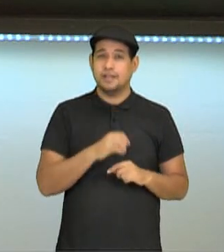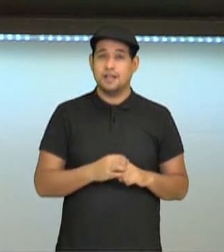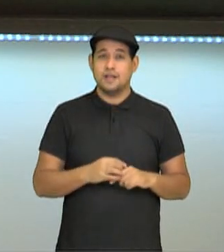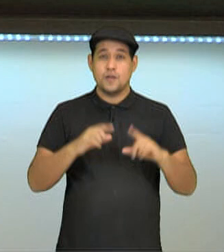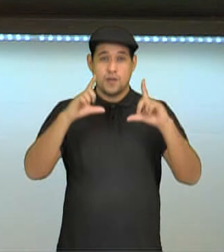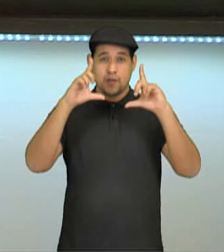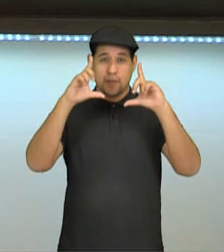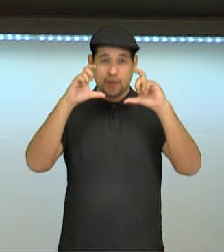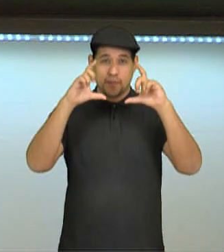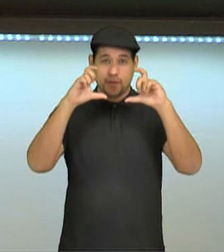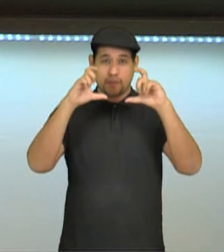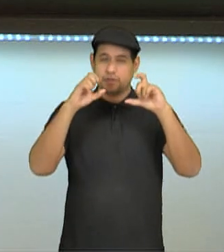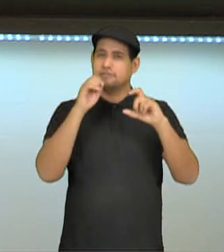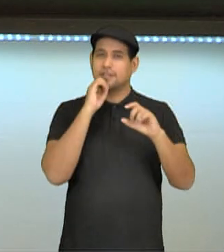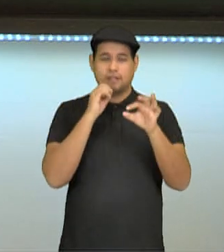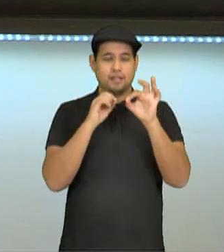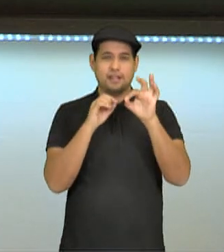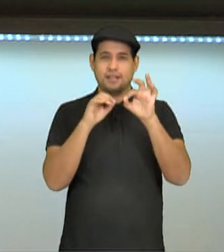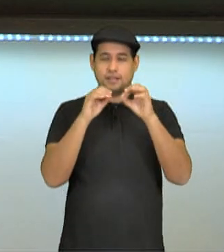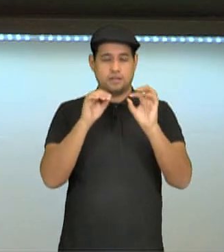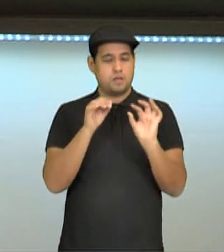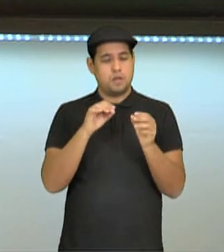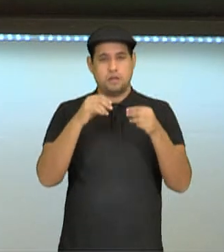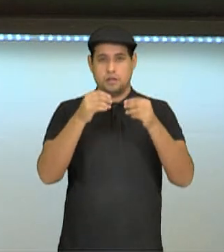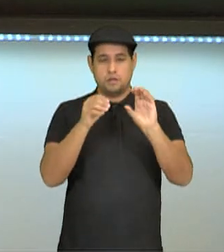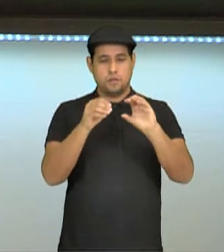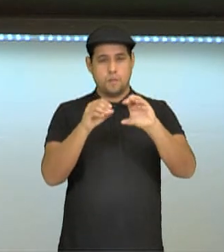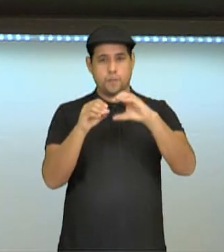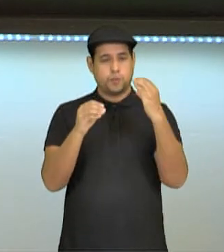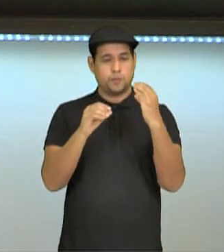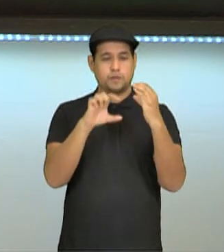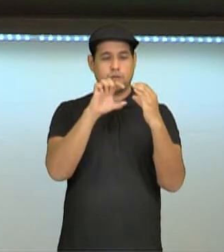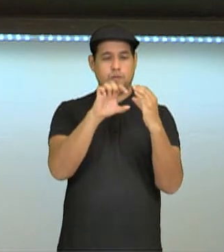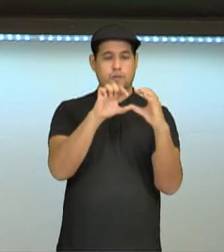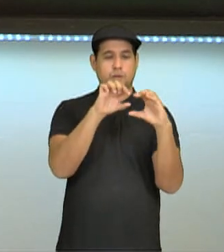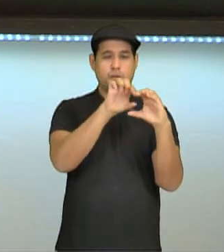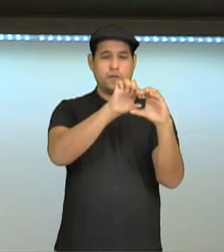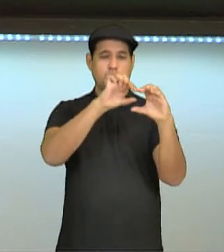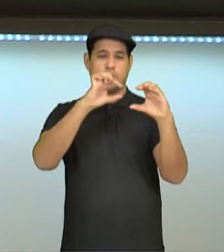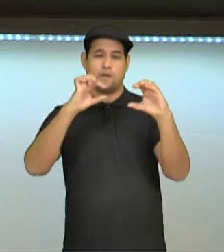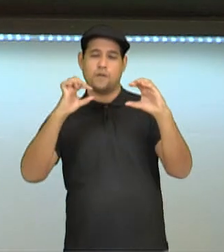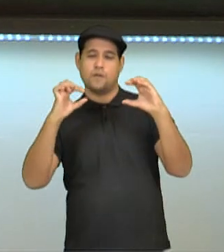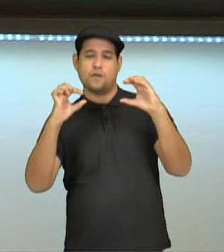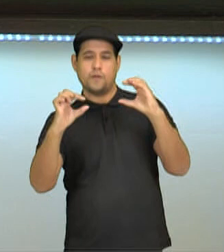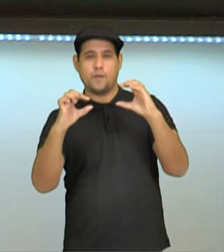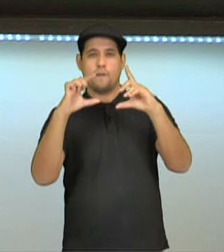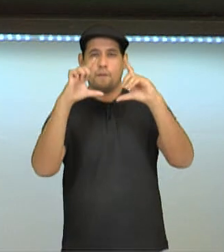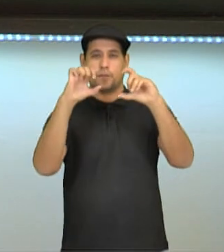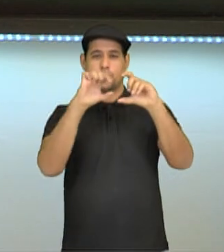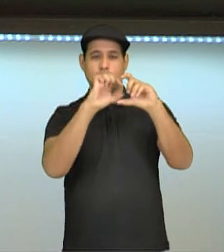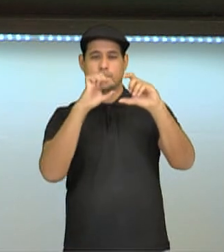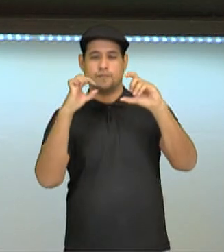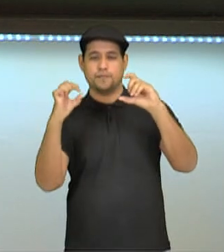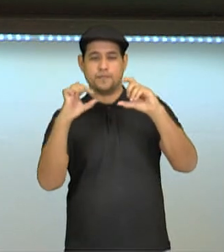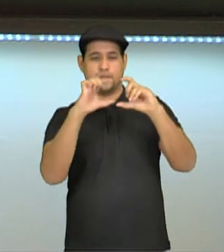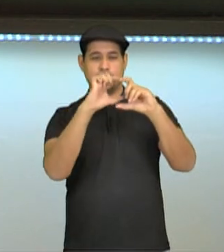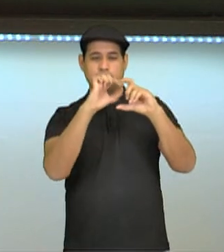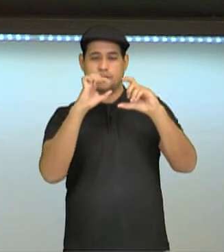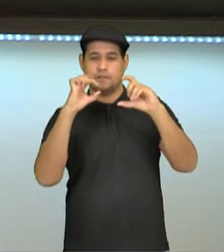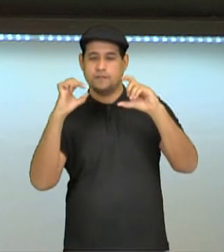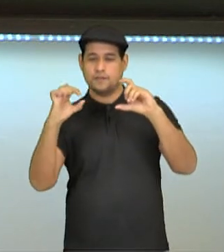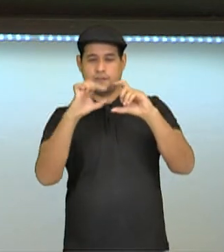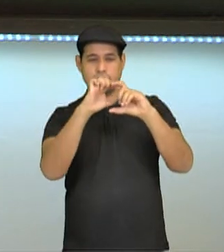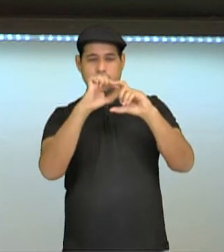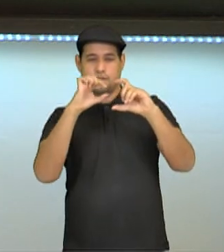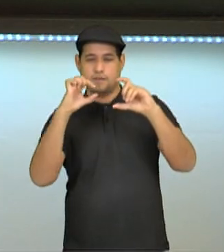tinham filmes, né? Então é mais ou menos assim, é como se fossem várias fotografias, né, que